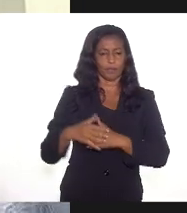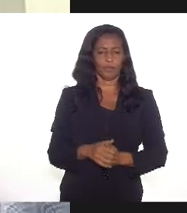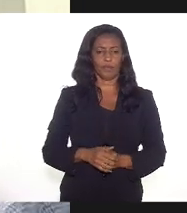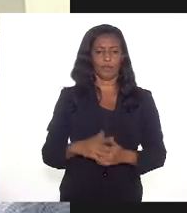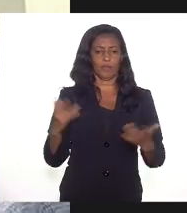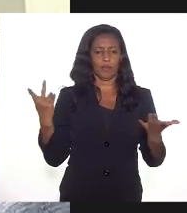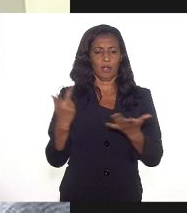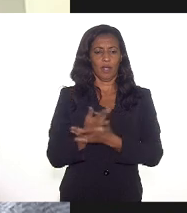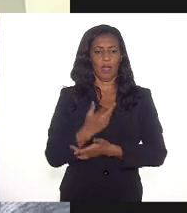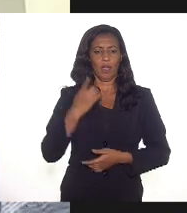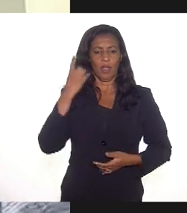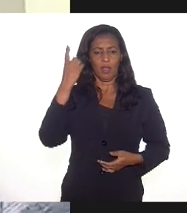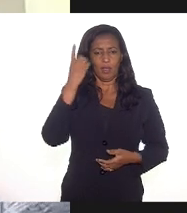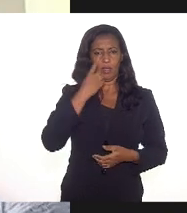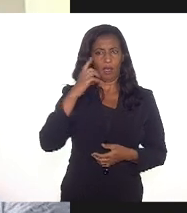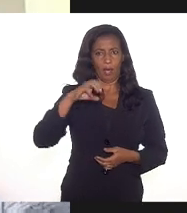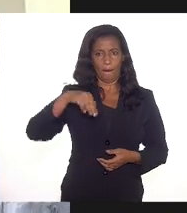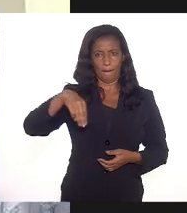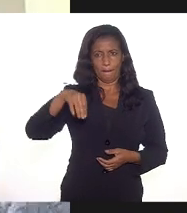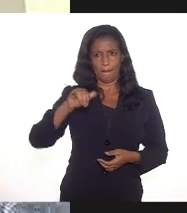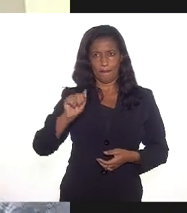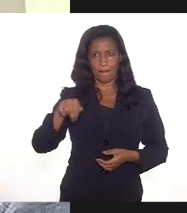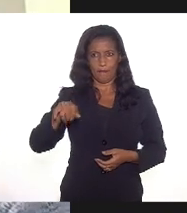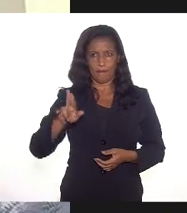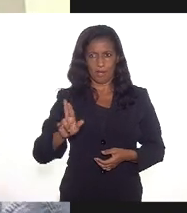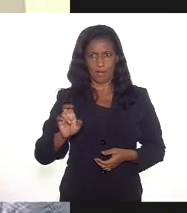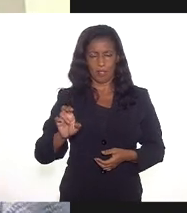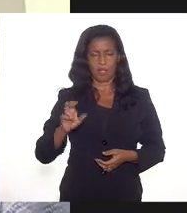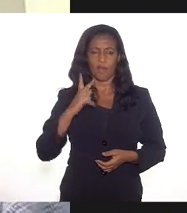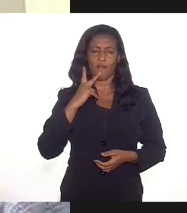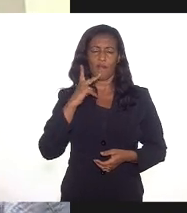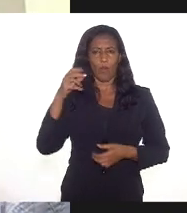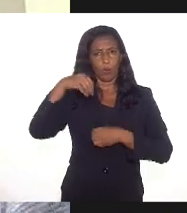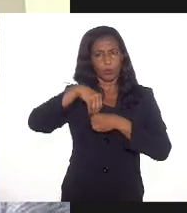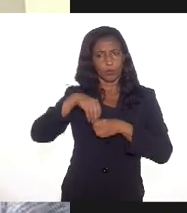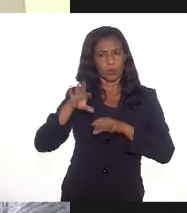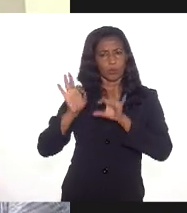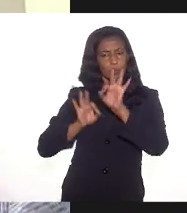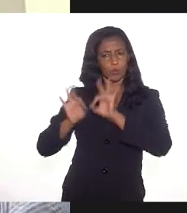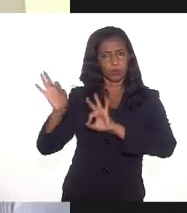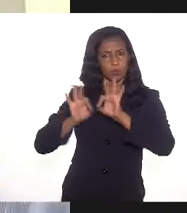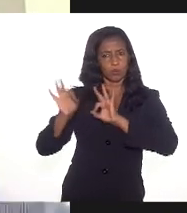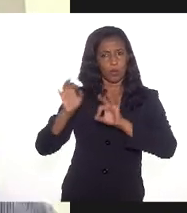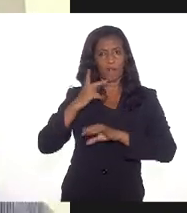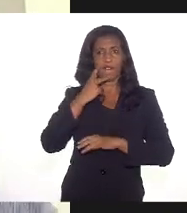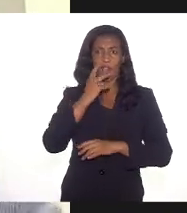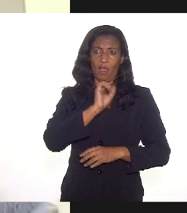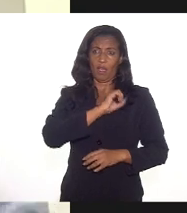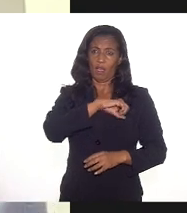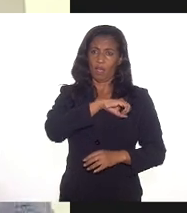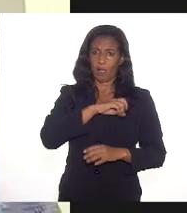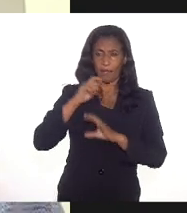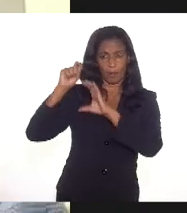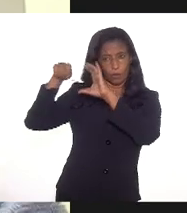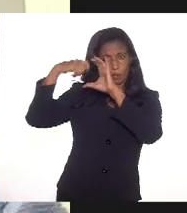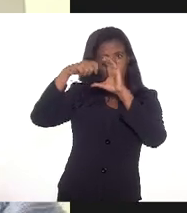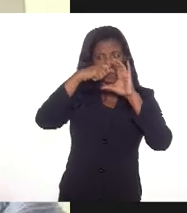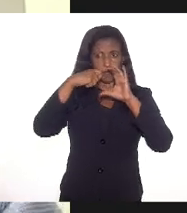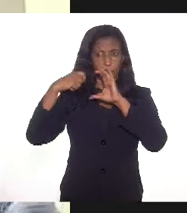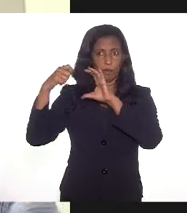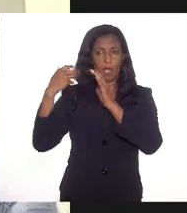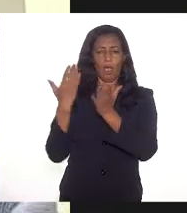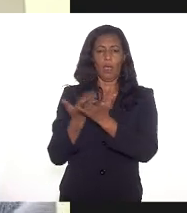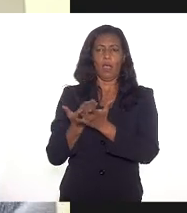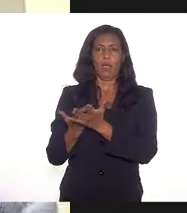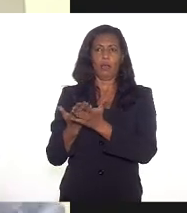o deputado Carlos Mink, com relação ao projeto que tratava das câmeras, de se filmar as aulas